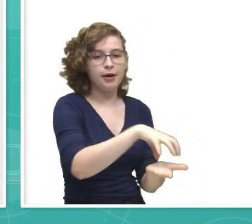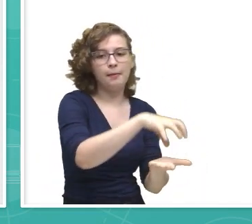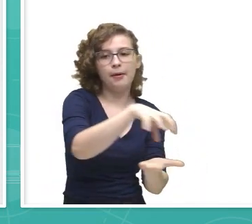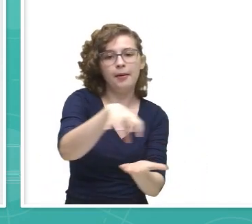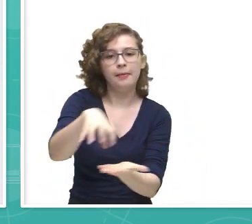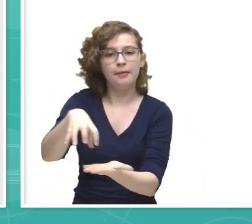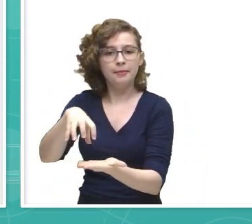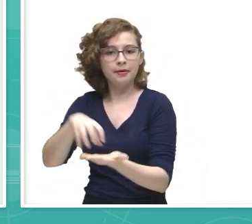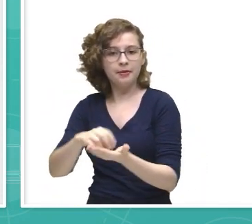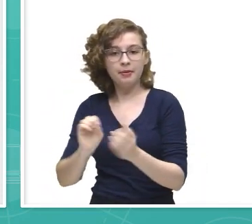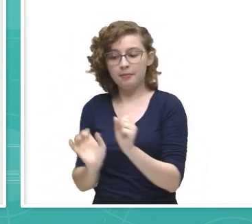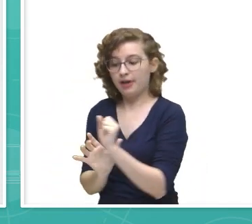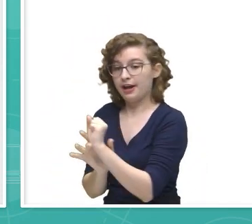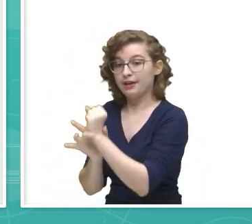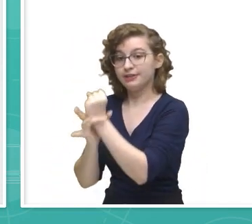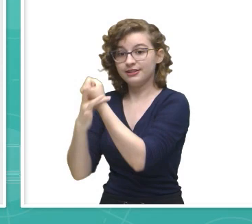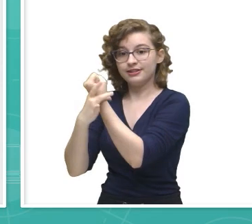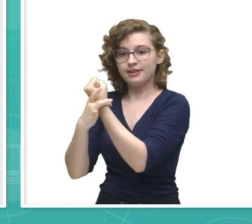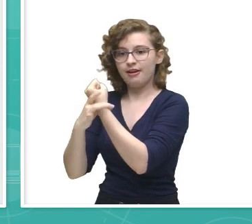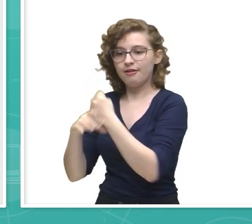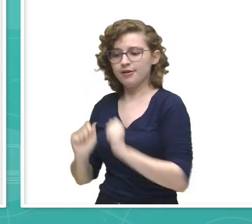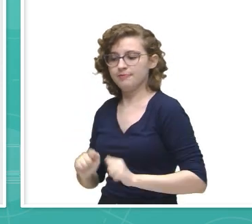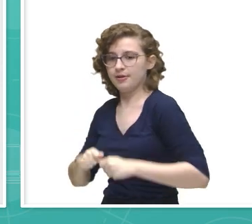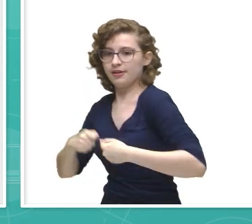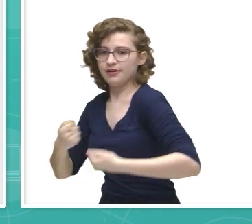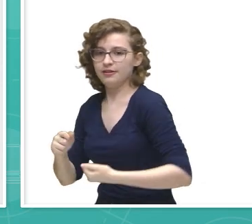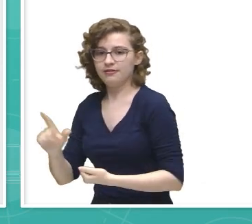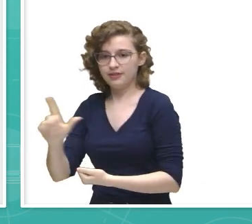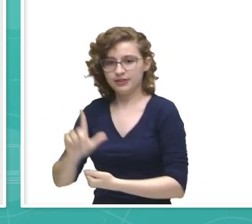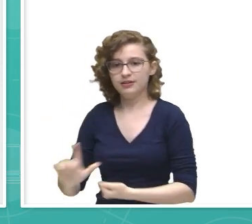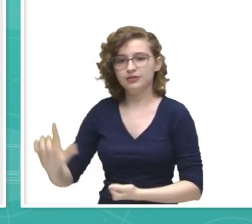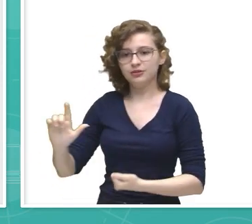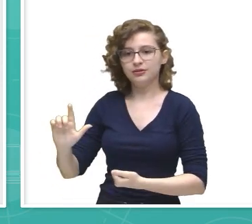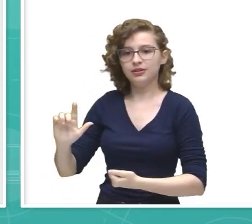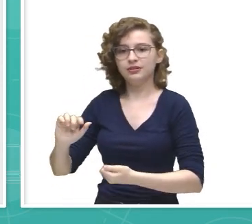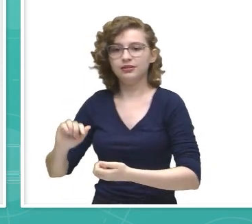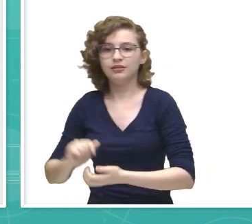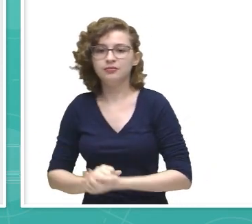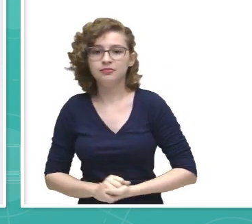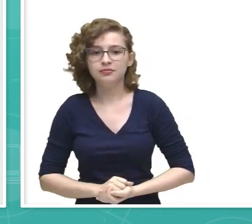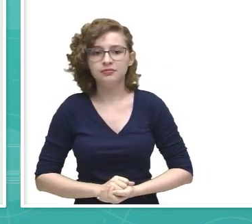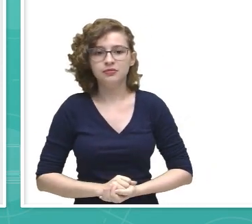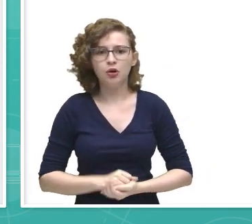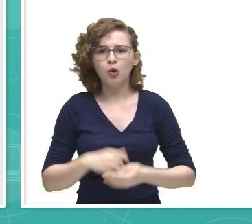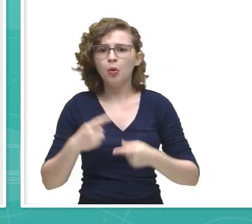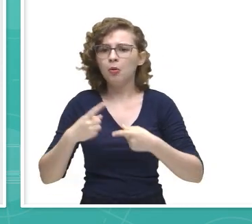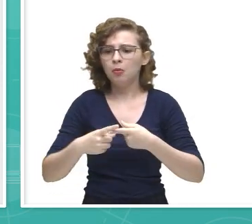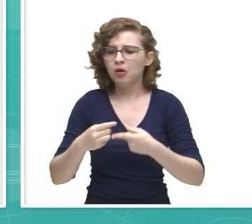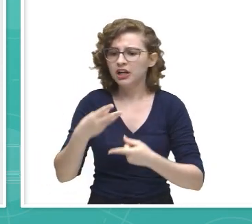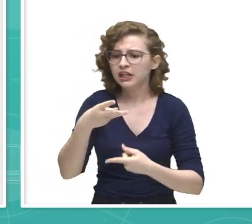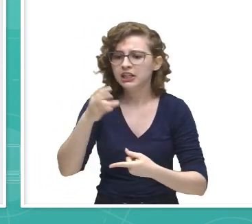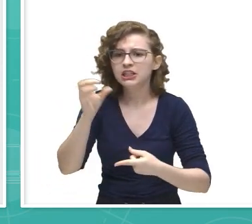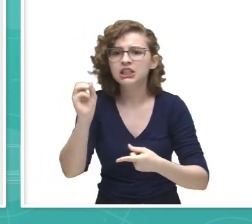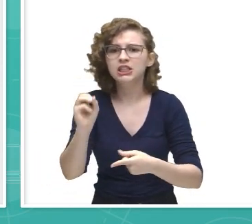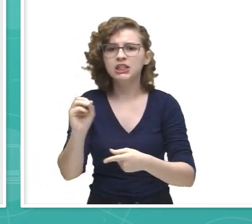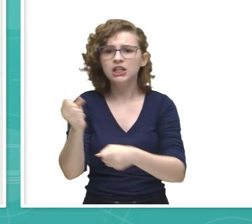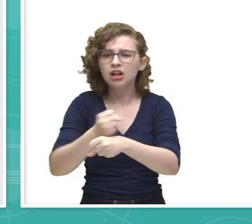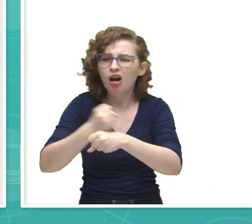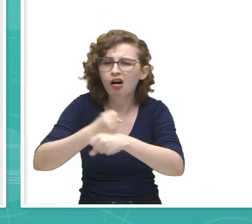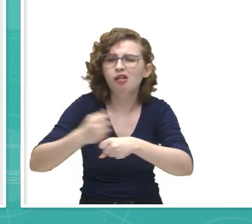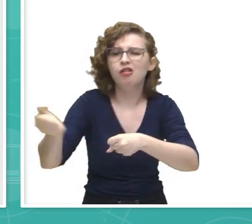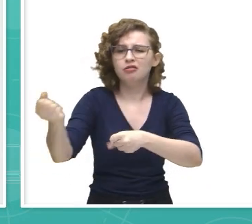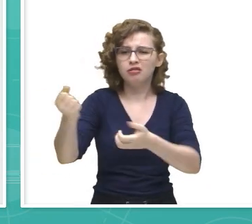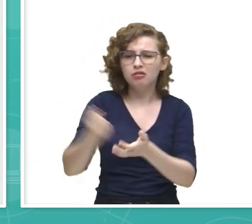litoral. Gente, por que os portugueses passaram tanto tempo, 30 anos, para colonizar o Brasil? Basicamente